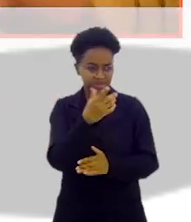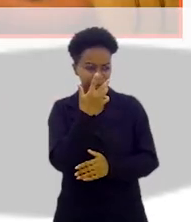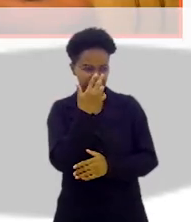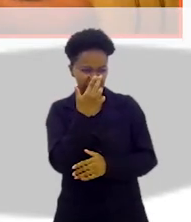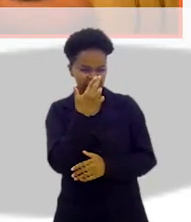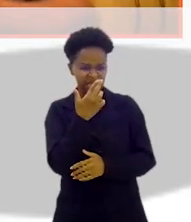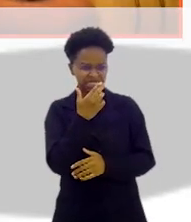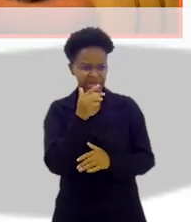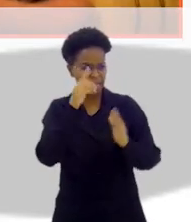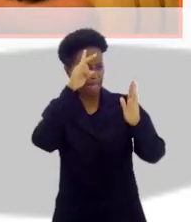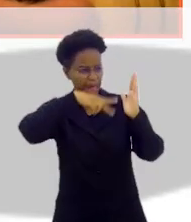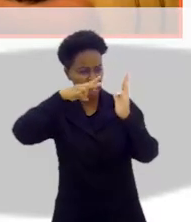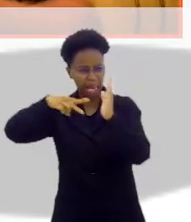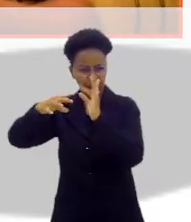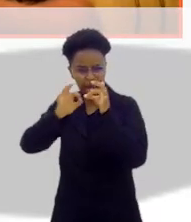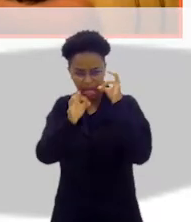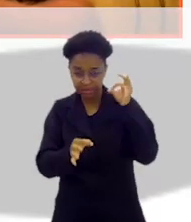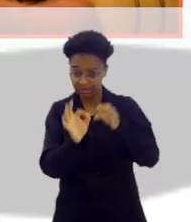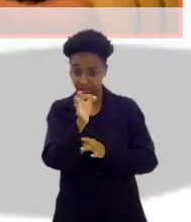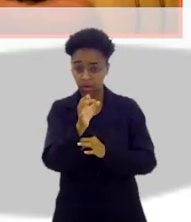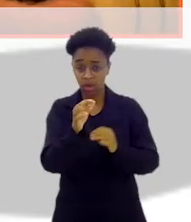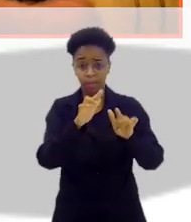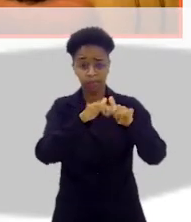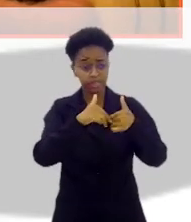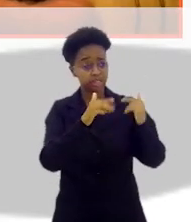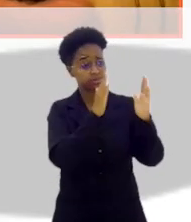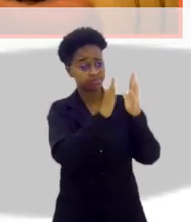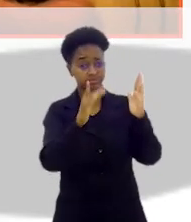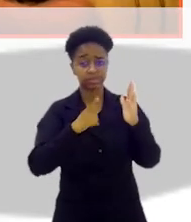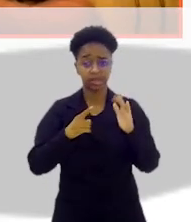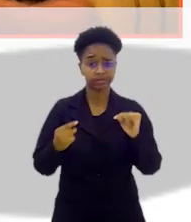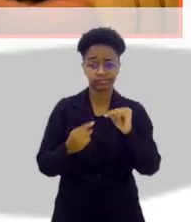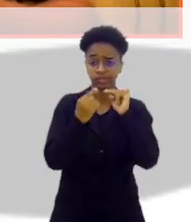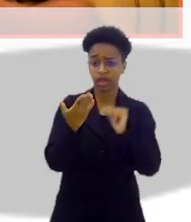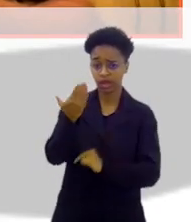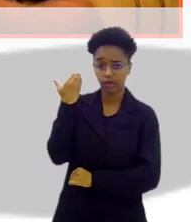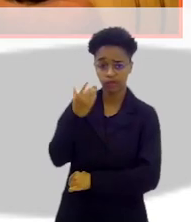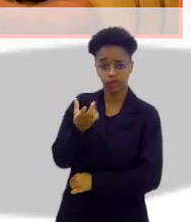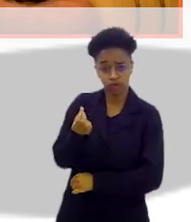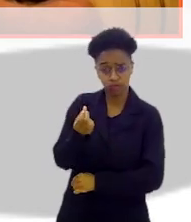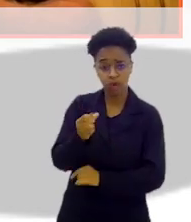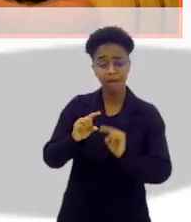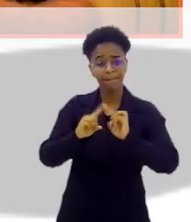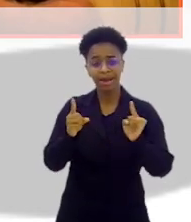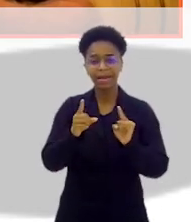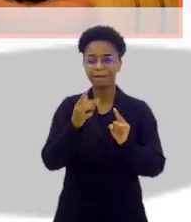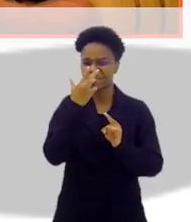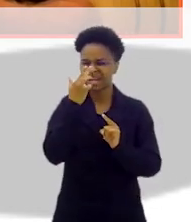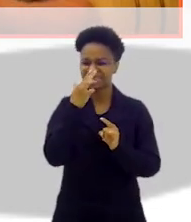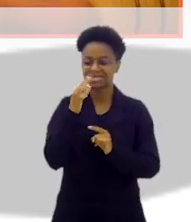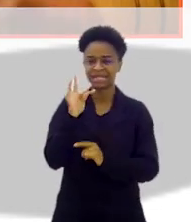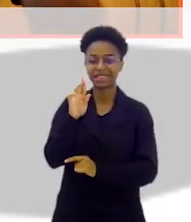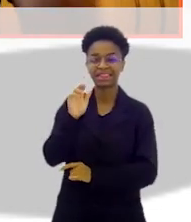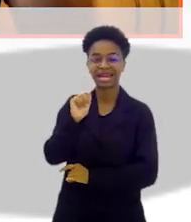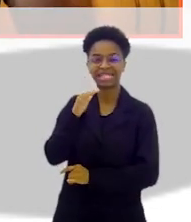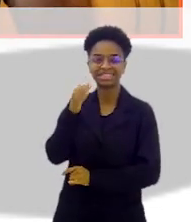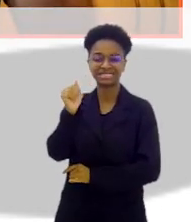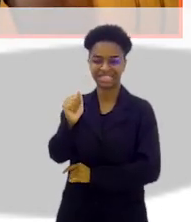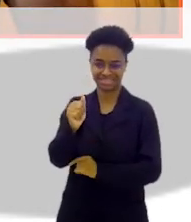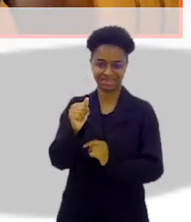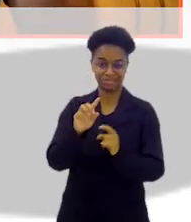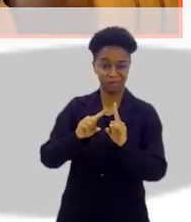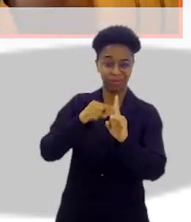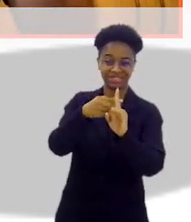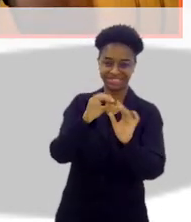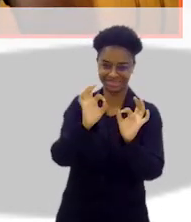E virou um comecei. devorador a partir da estante do seu avô. Você era um Isso. devorador de biblioteca, virou uma traça positiva do